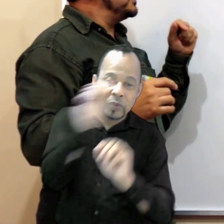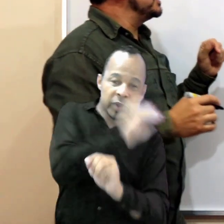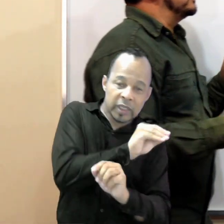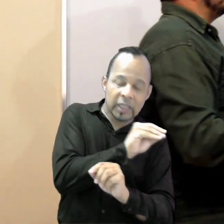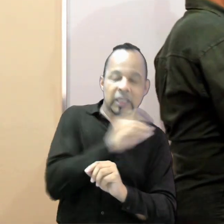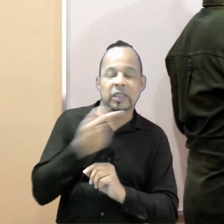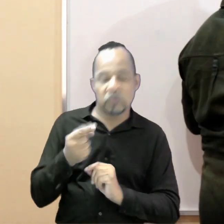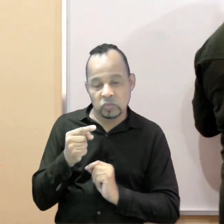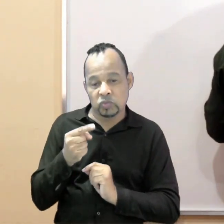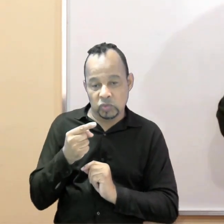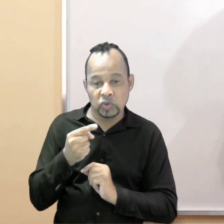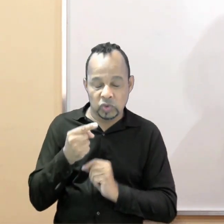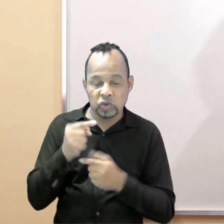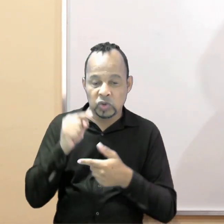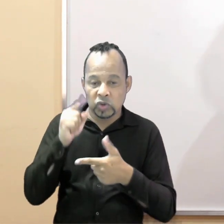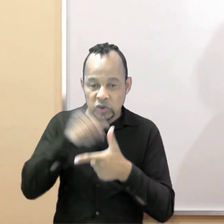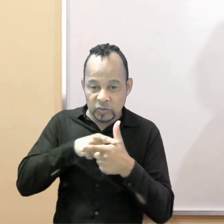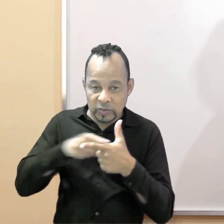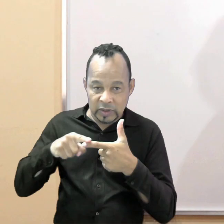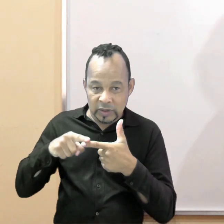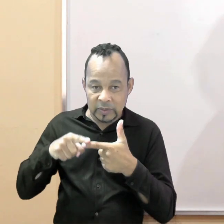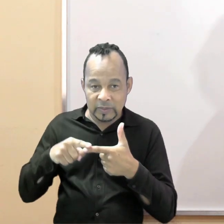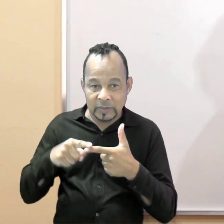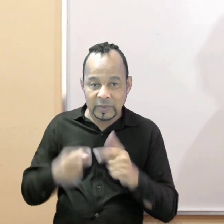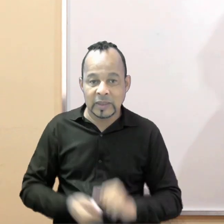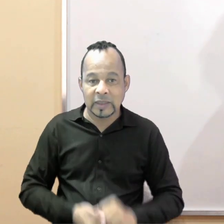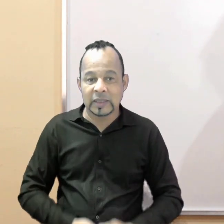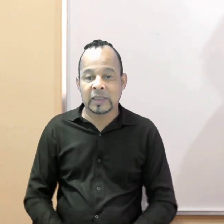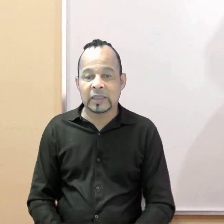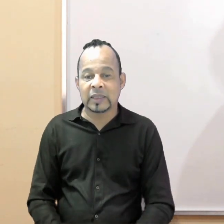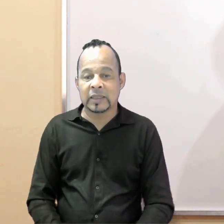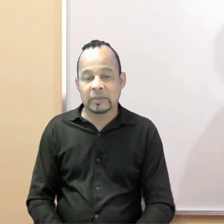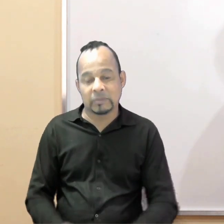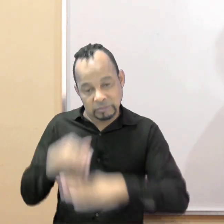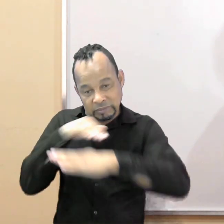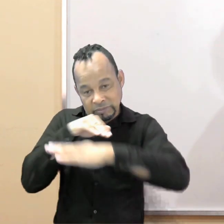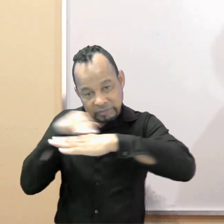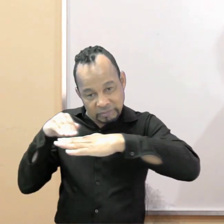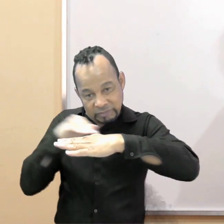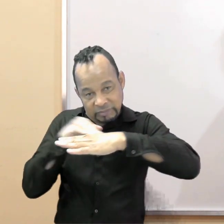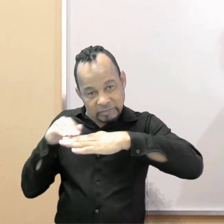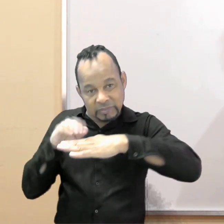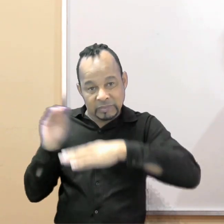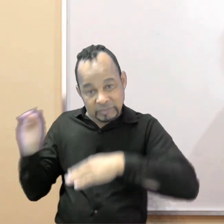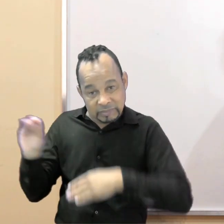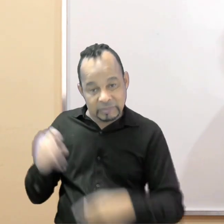lado de cá dividindo. Vai ficar A escalar B